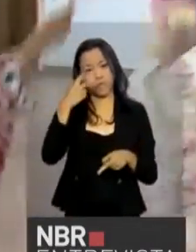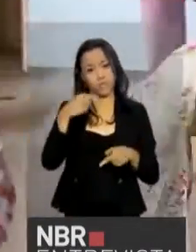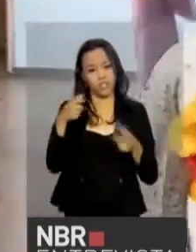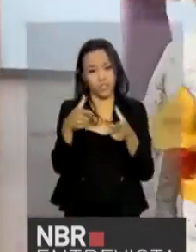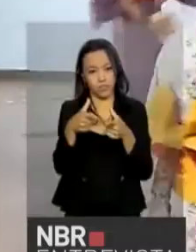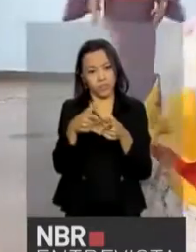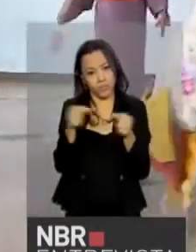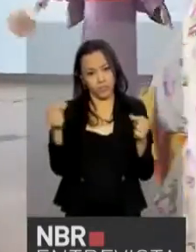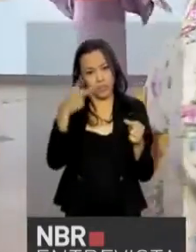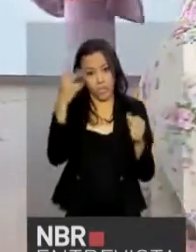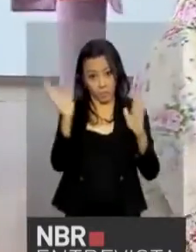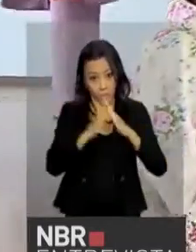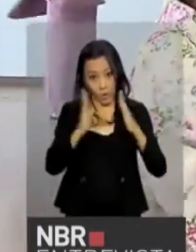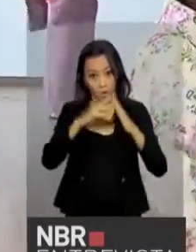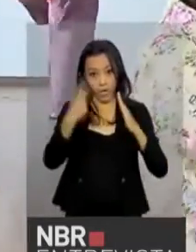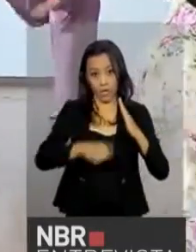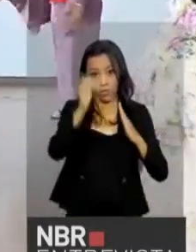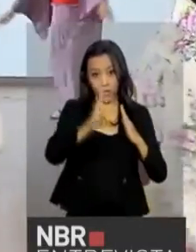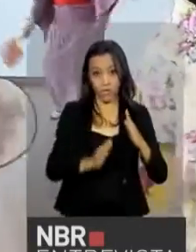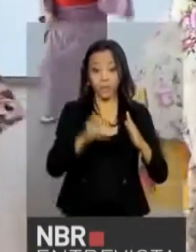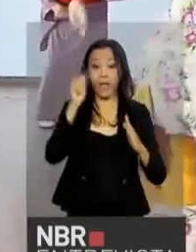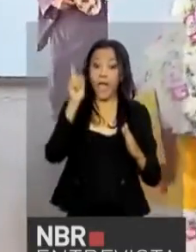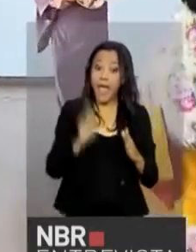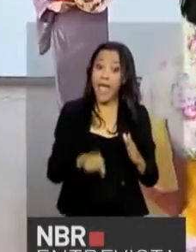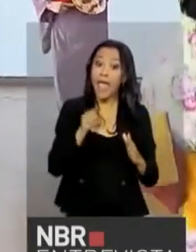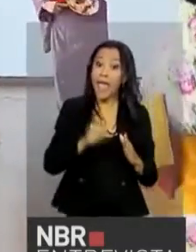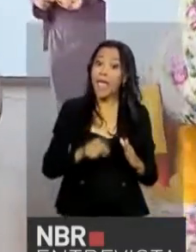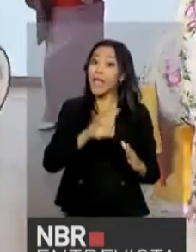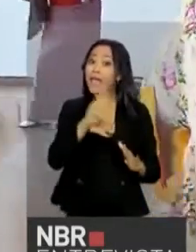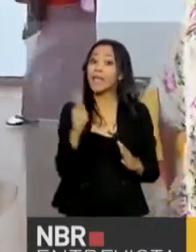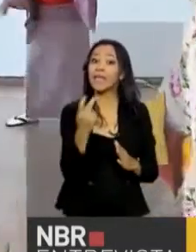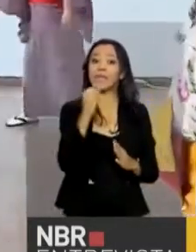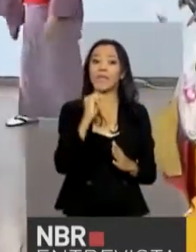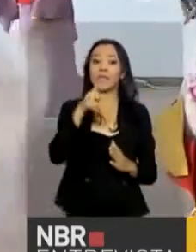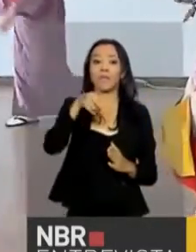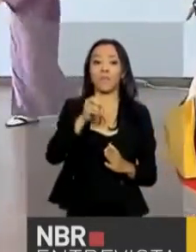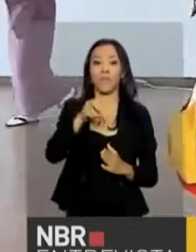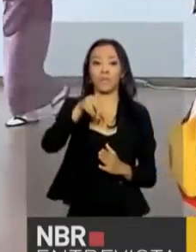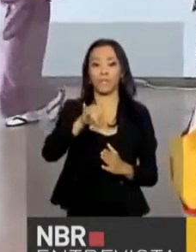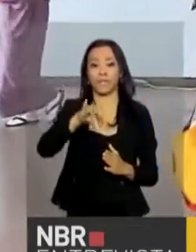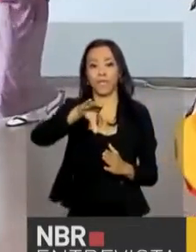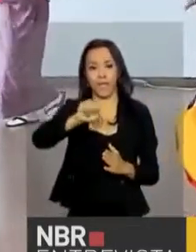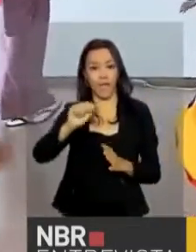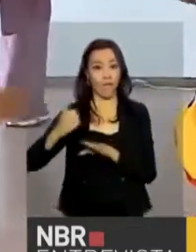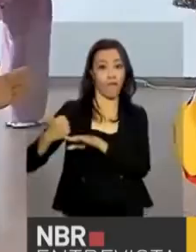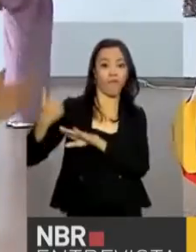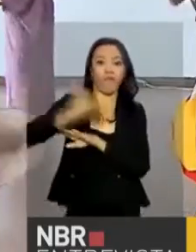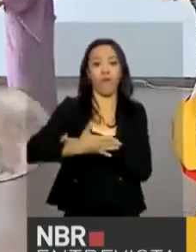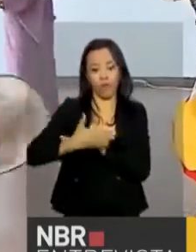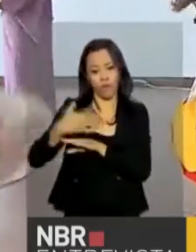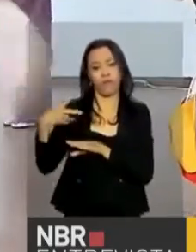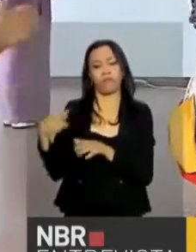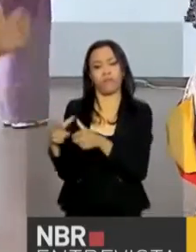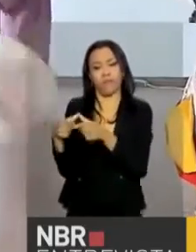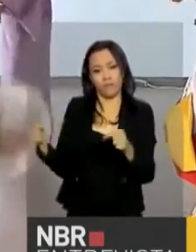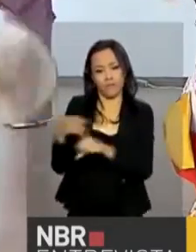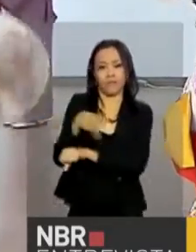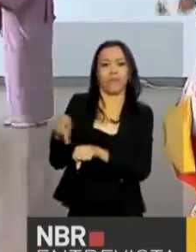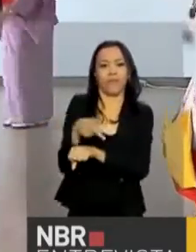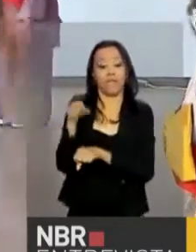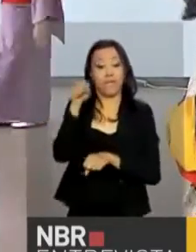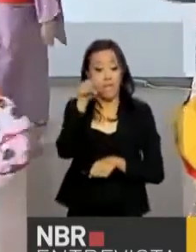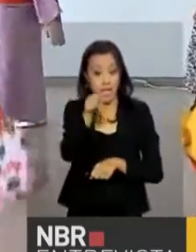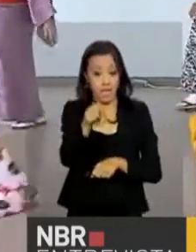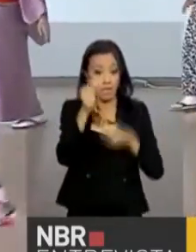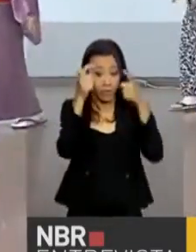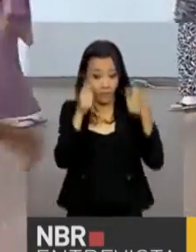forma a maior comunidade nipônica fora do país asiático esse vínculo humano é considerado